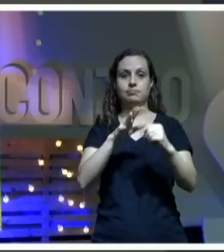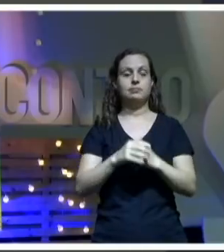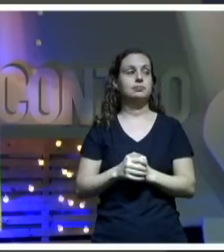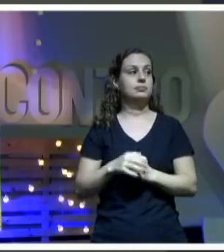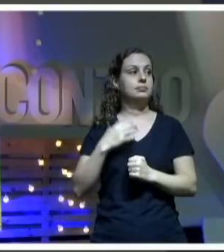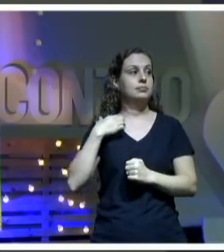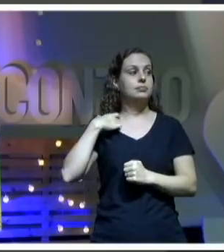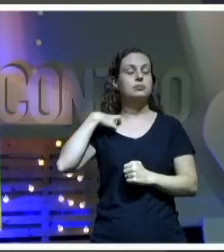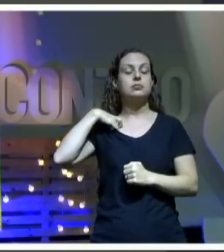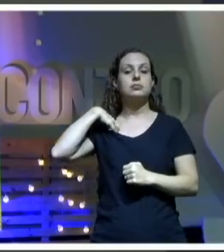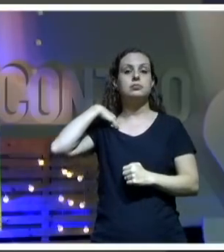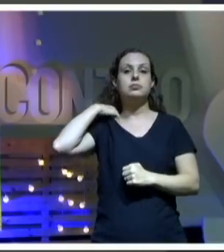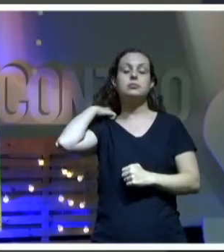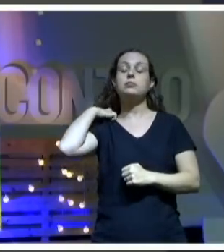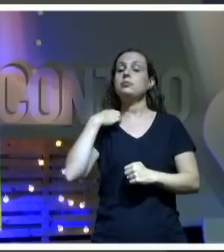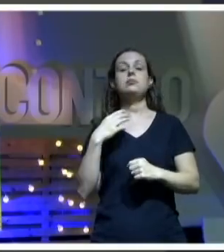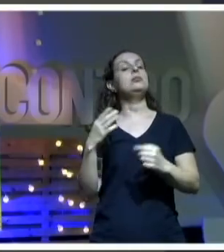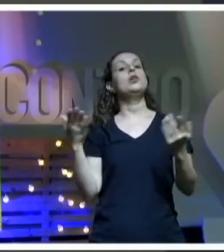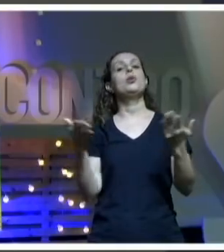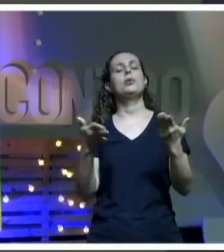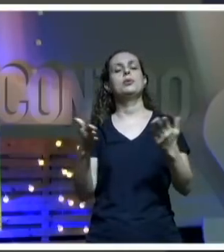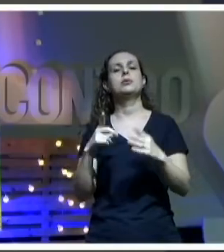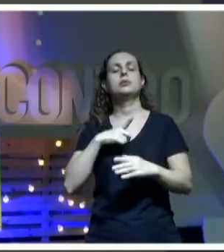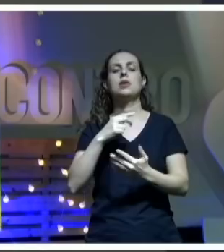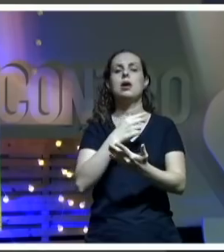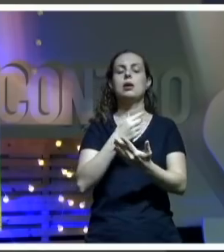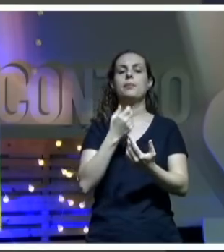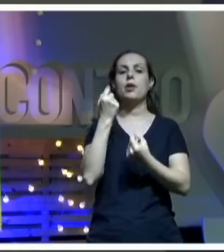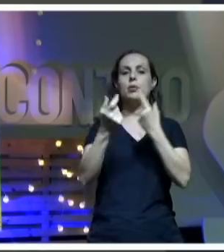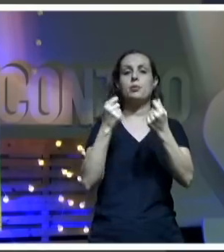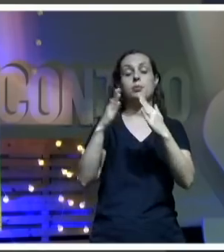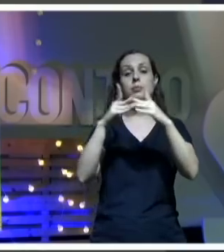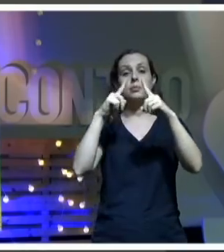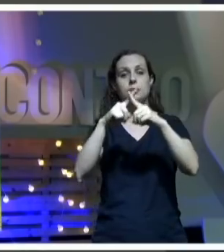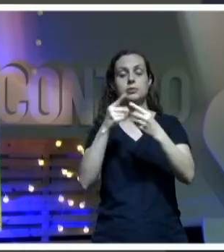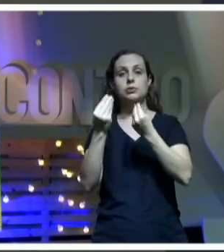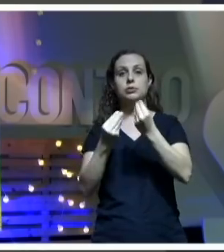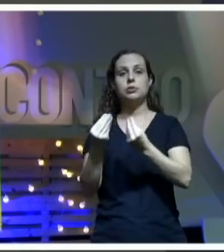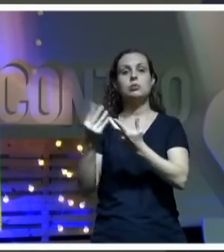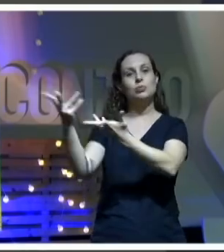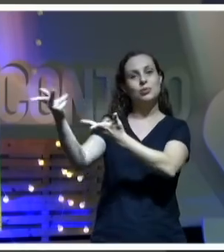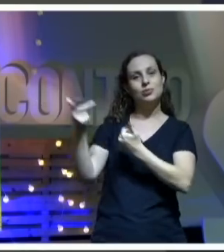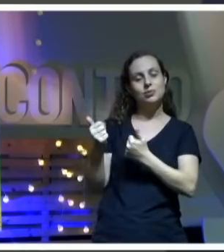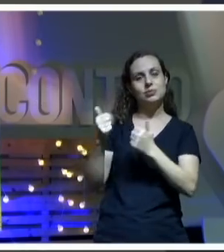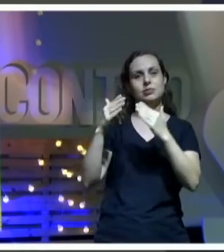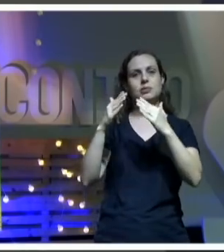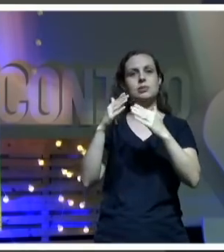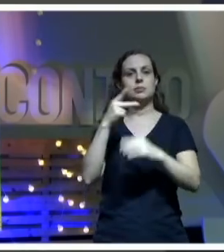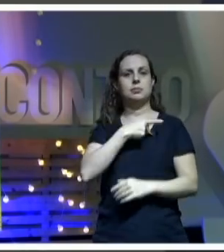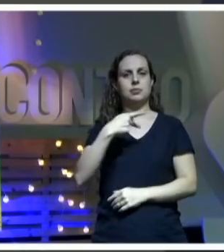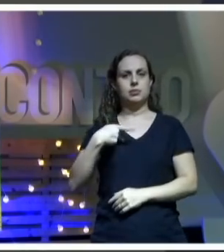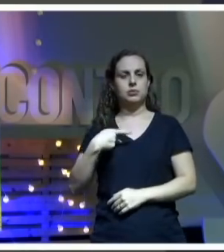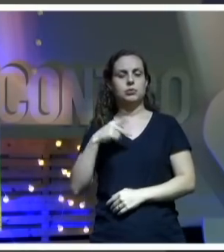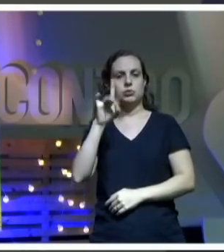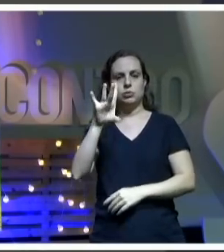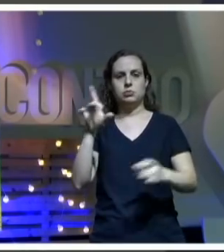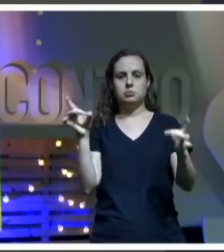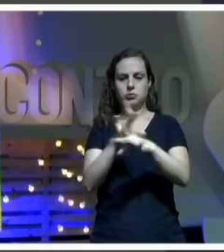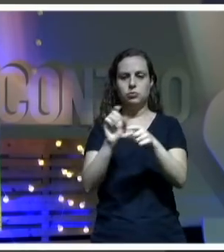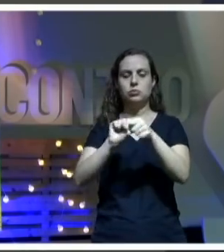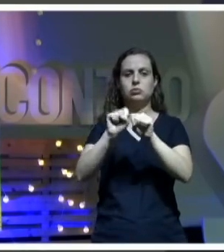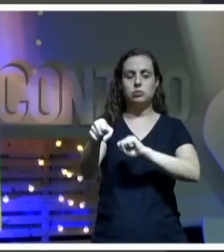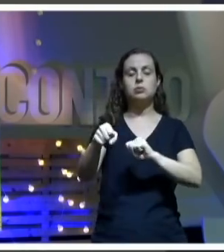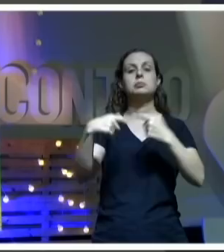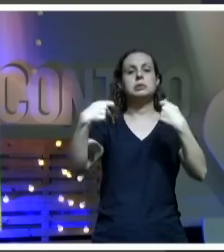hoje em dia algumas igrejas simplesmente não chamo pastores que só graduaram-se no seminário um pastor em continuar estudando